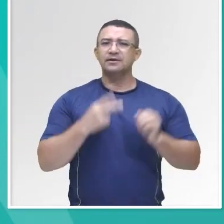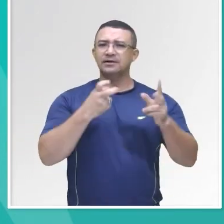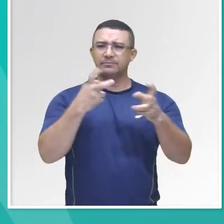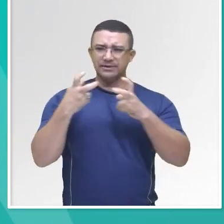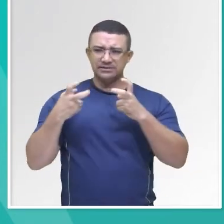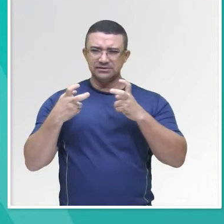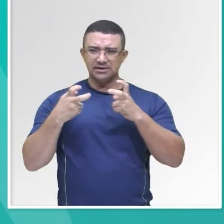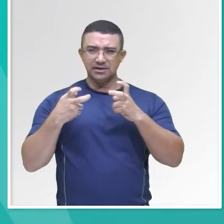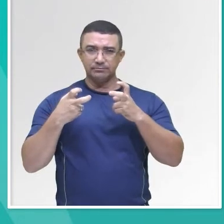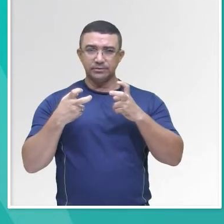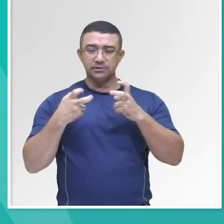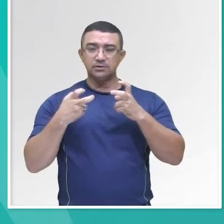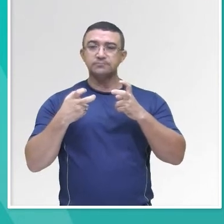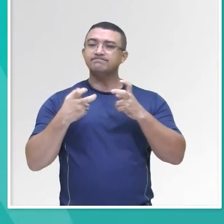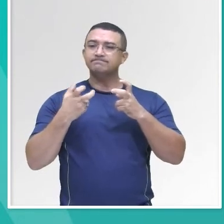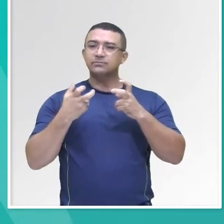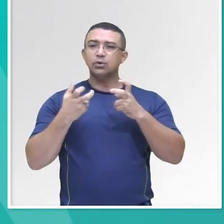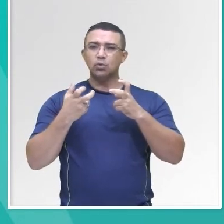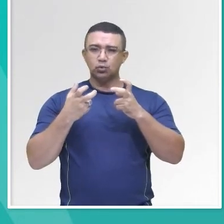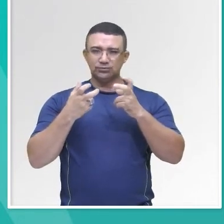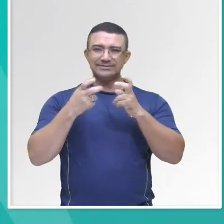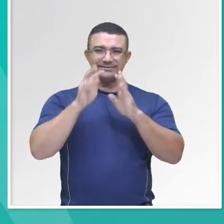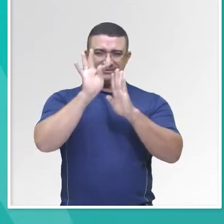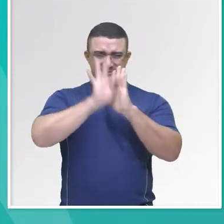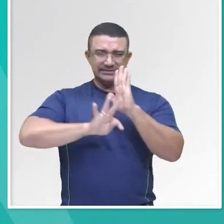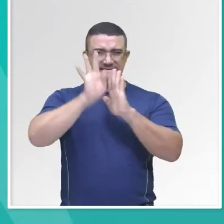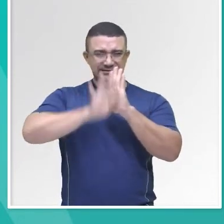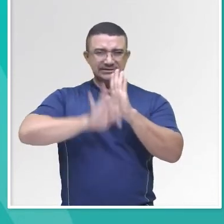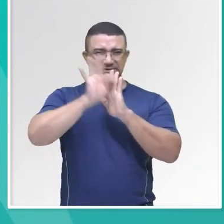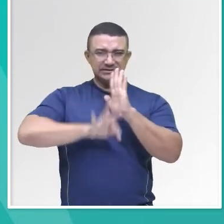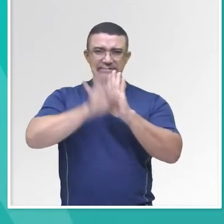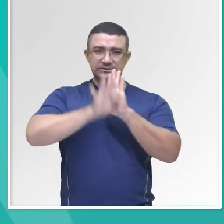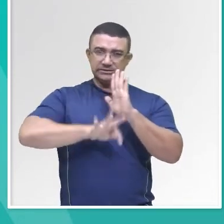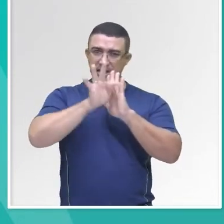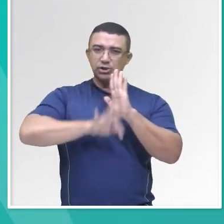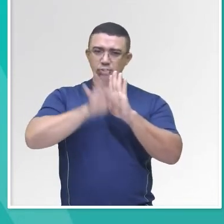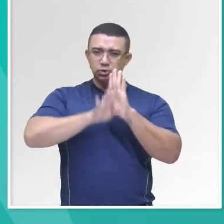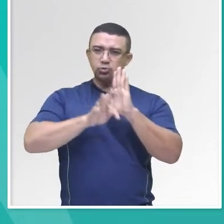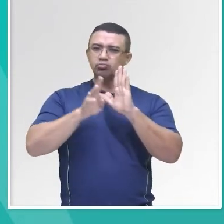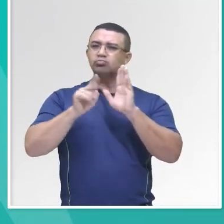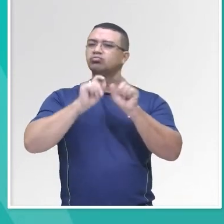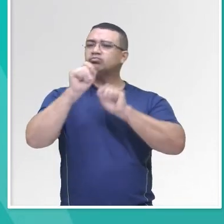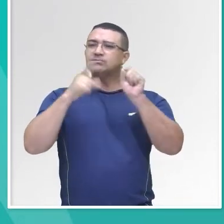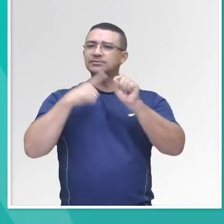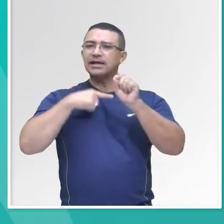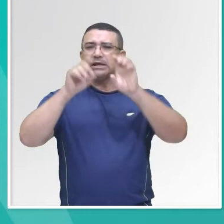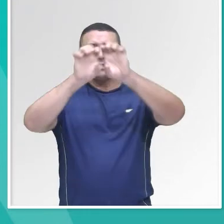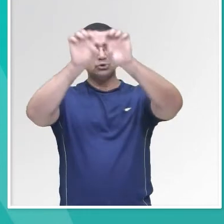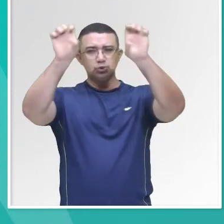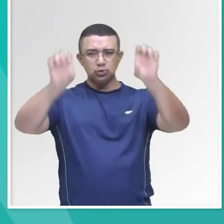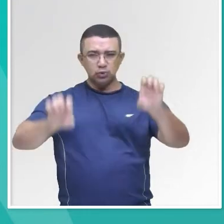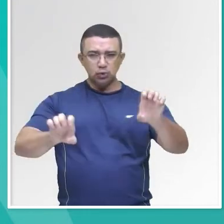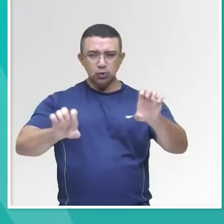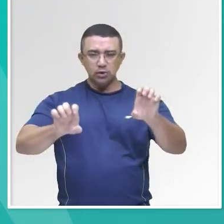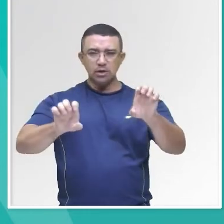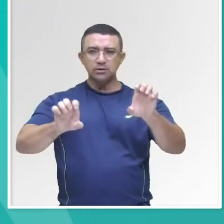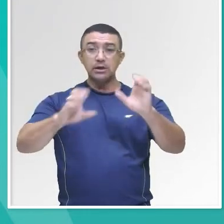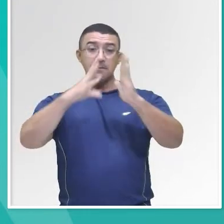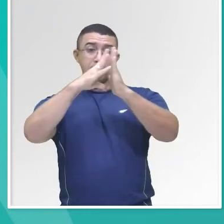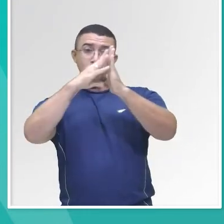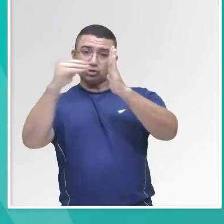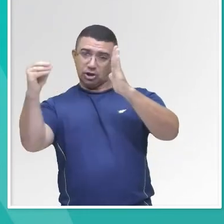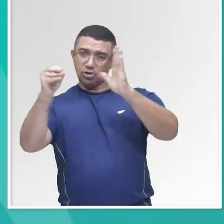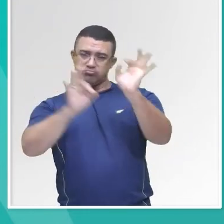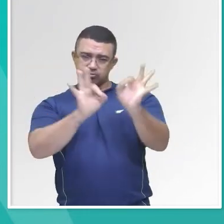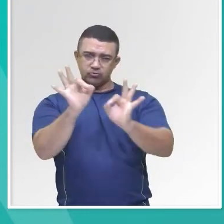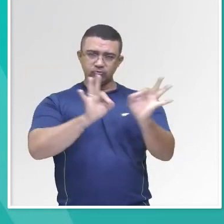perceber que no texto dissertativo ele segue um padrão de